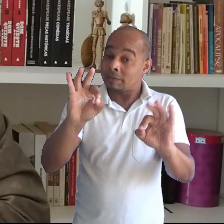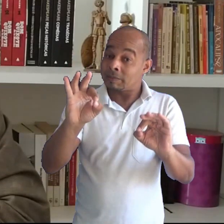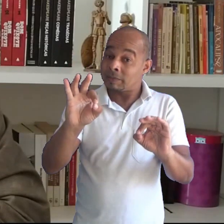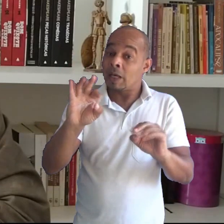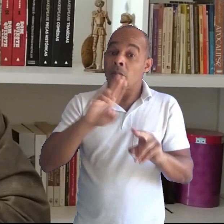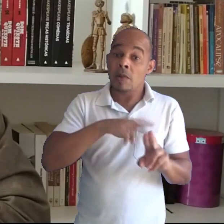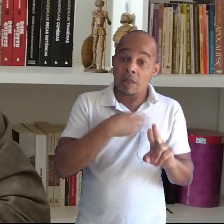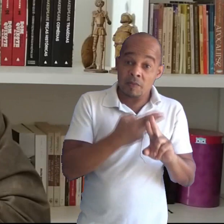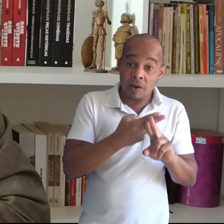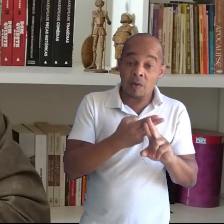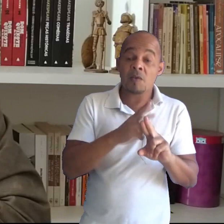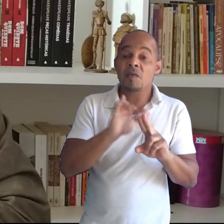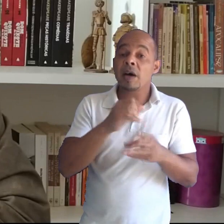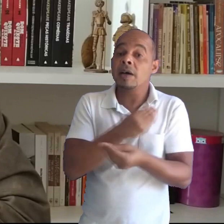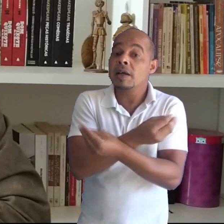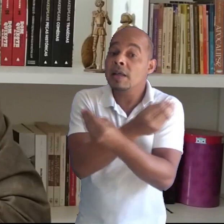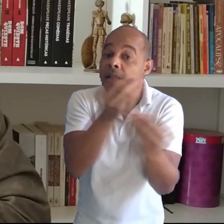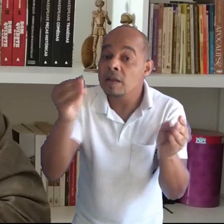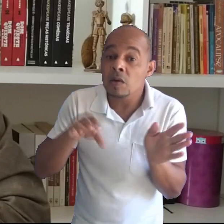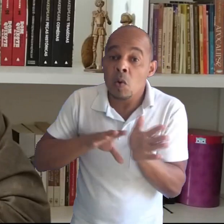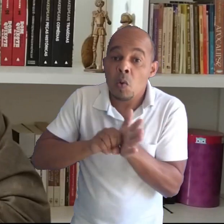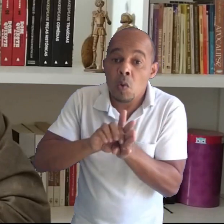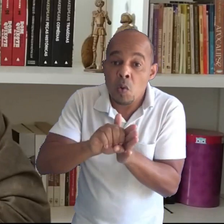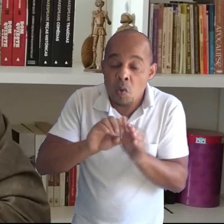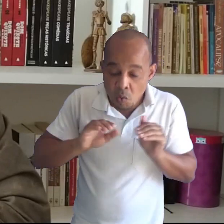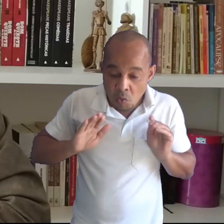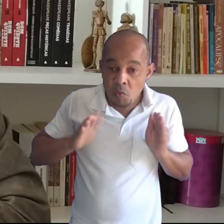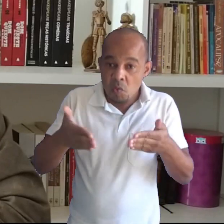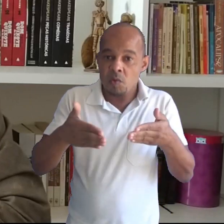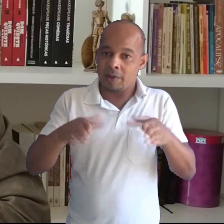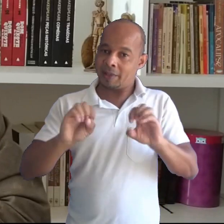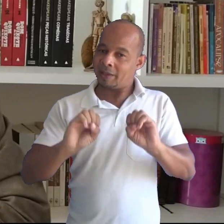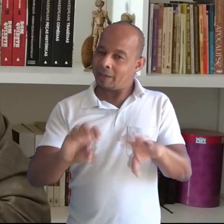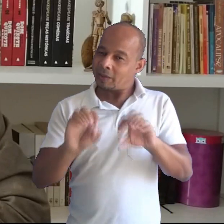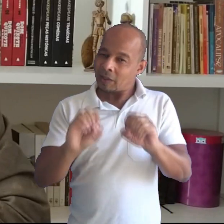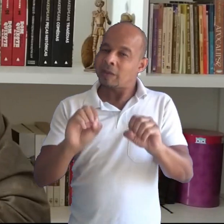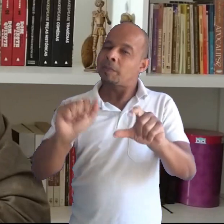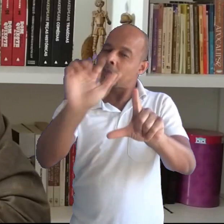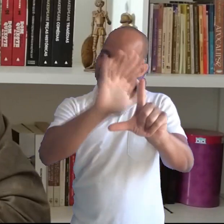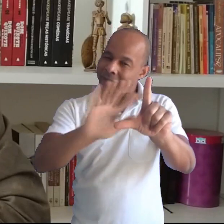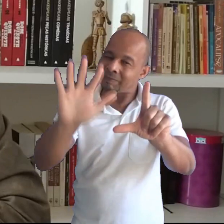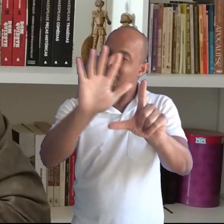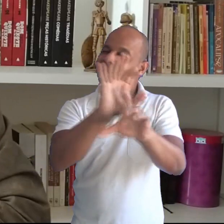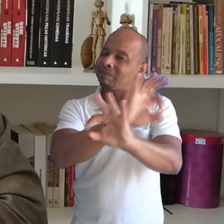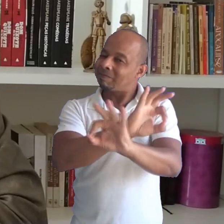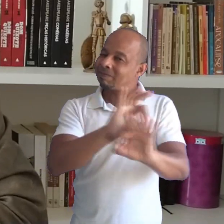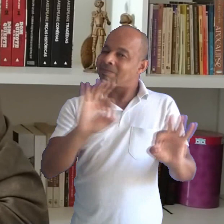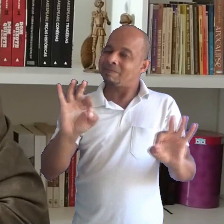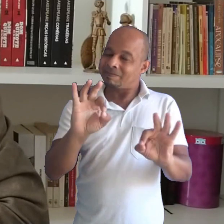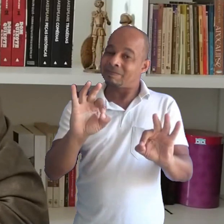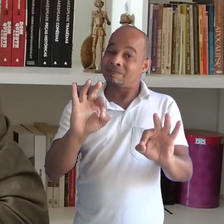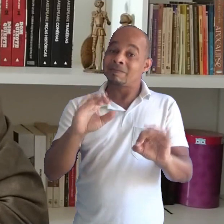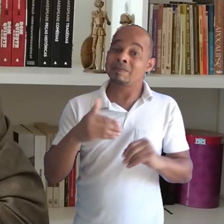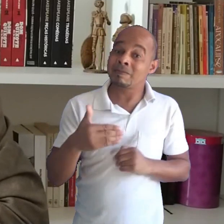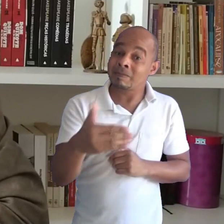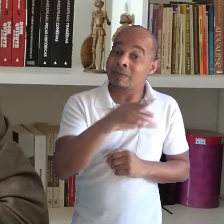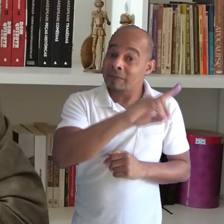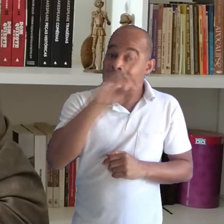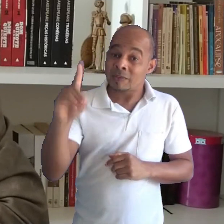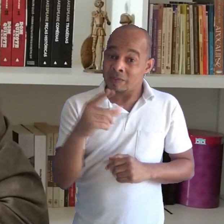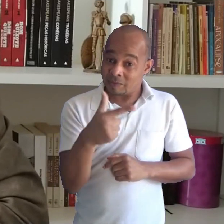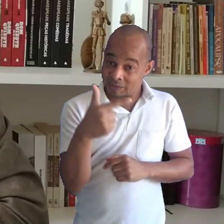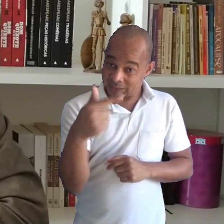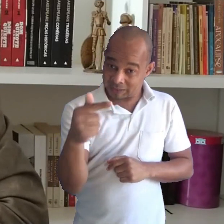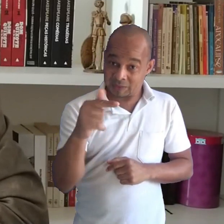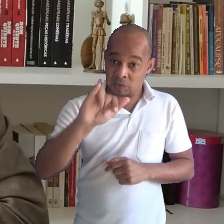comunidade. A Unifal MG aderiu ao Google for Education, a plataforma da Google para a educação. A partir do dia 27